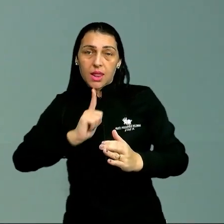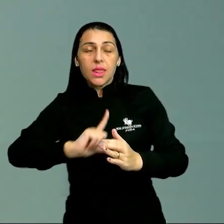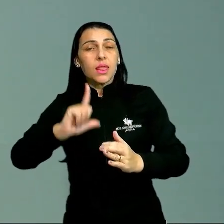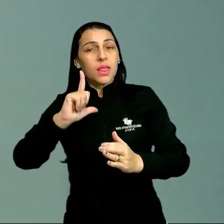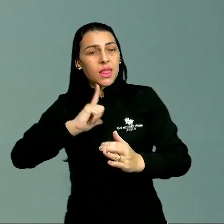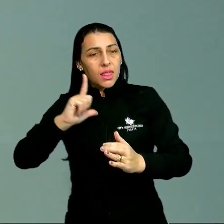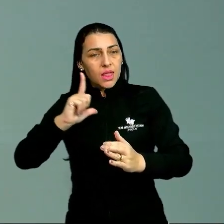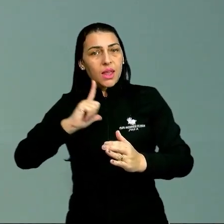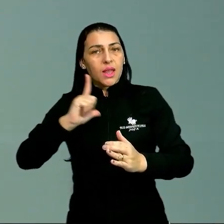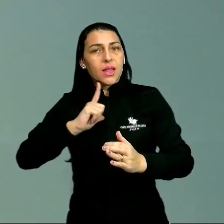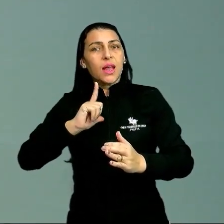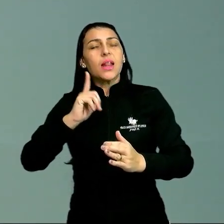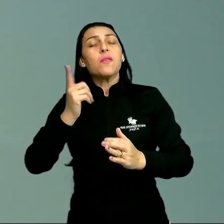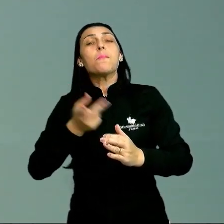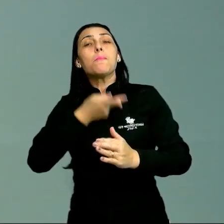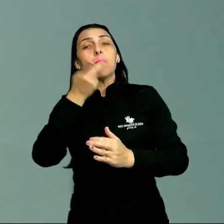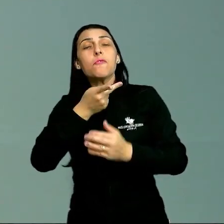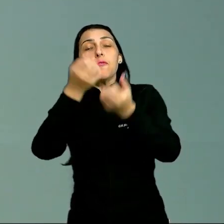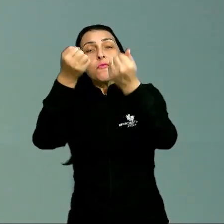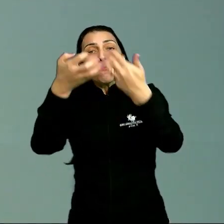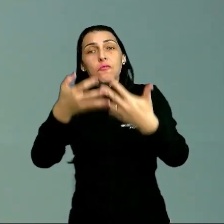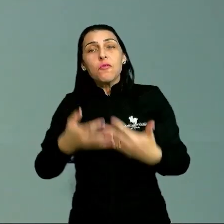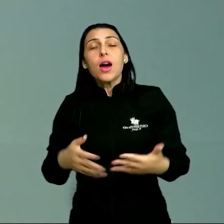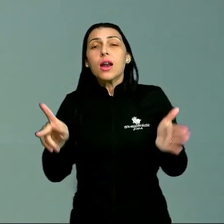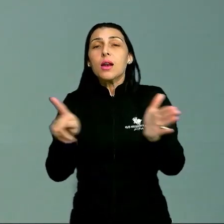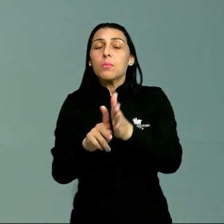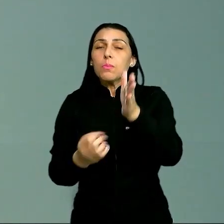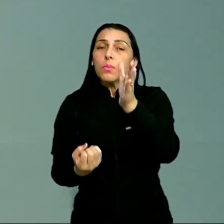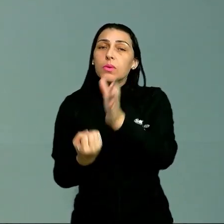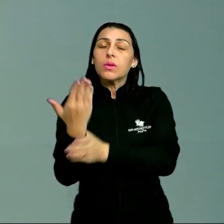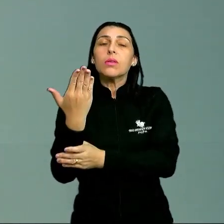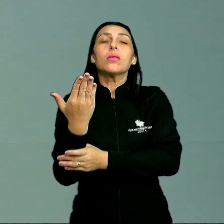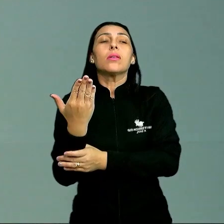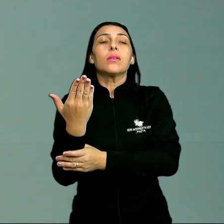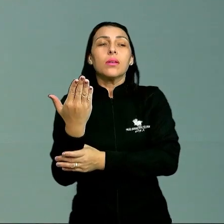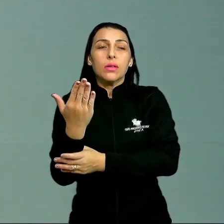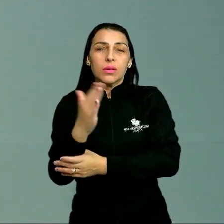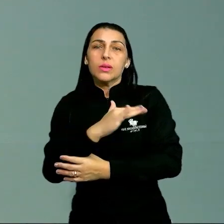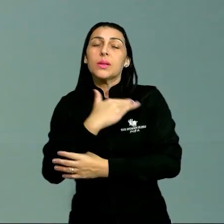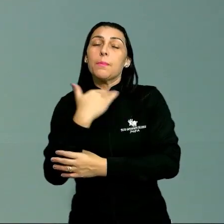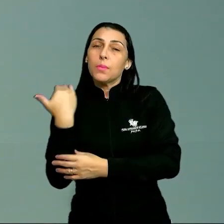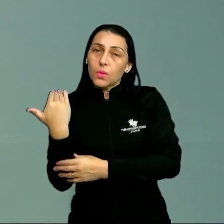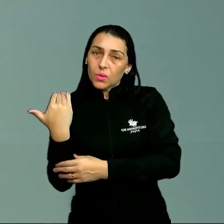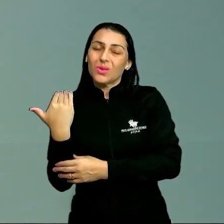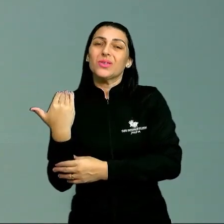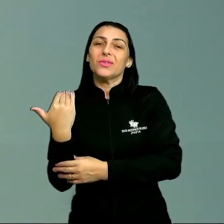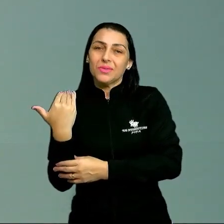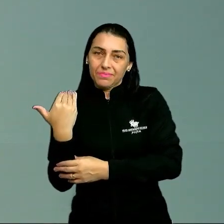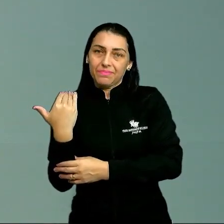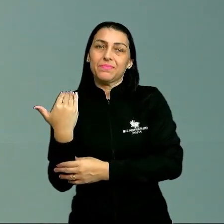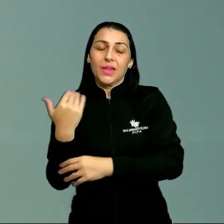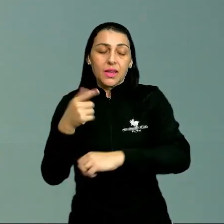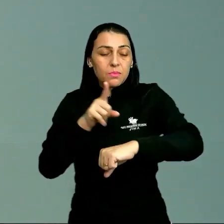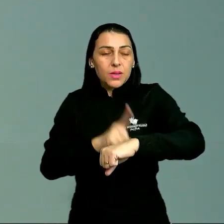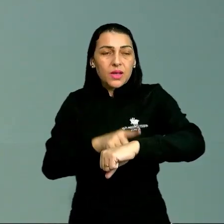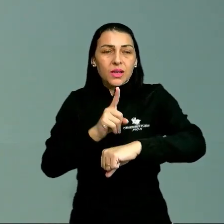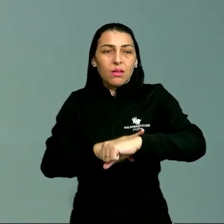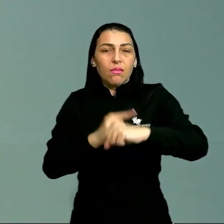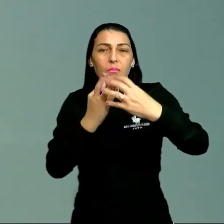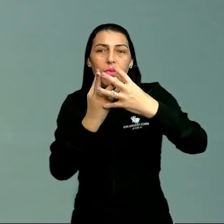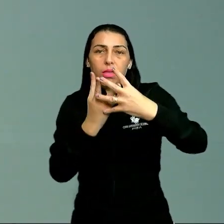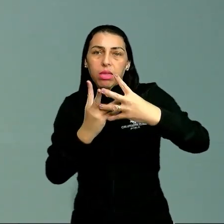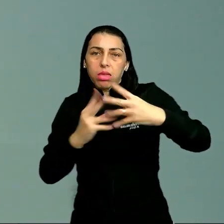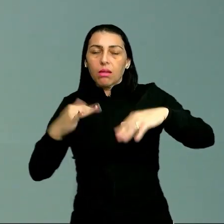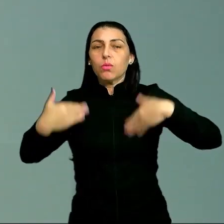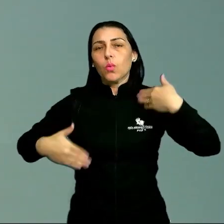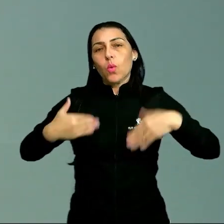esse fascínio, aí ele retrata, na verdade, na sua produção, a questão da morte, não é? Esse período de decomposição